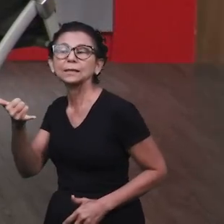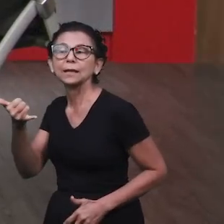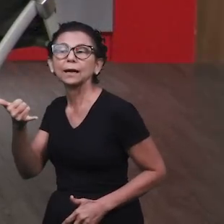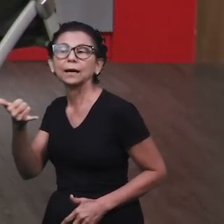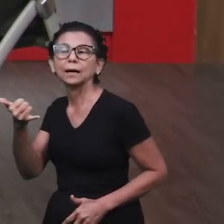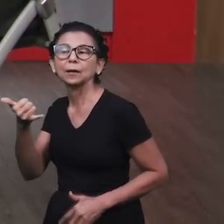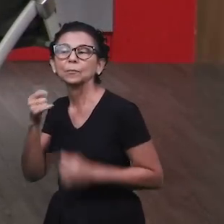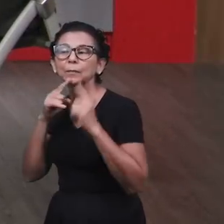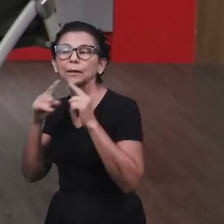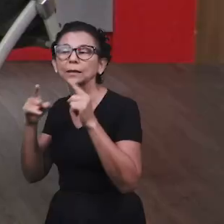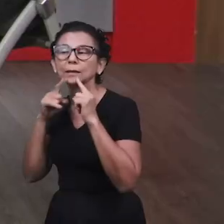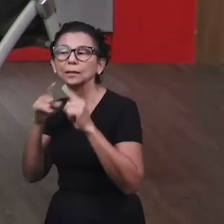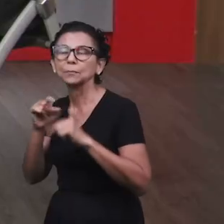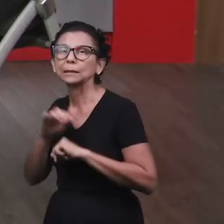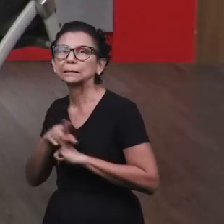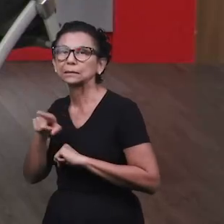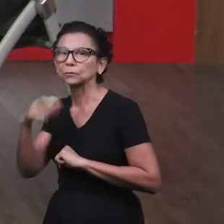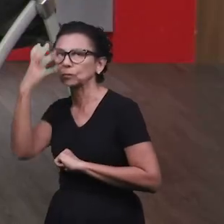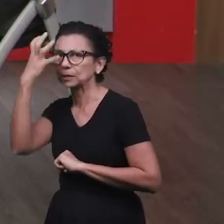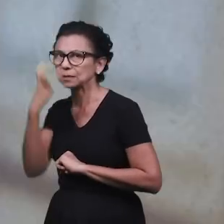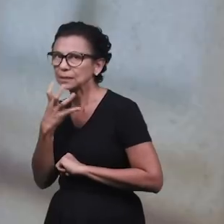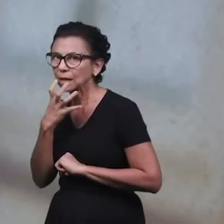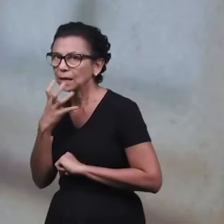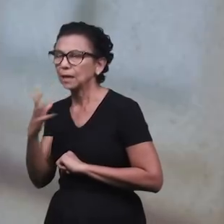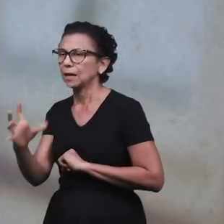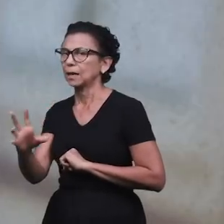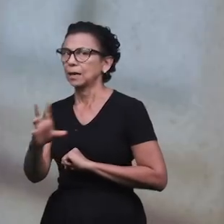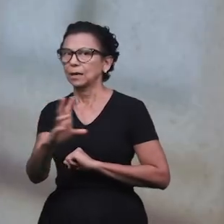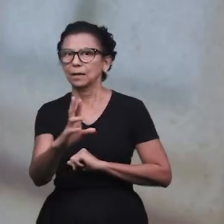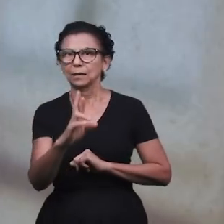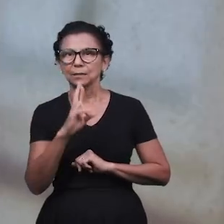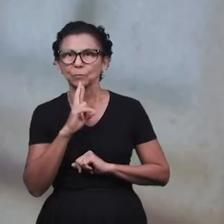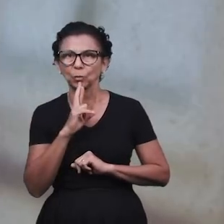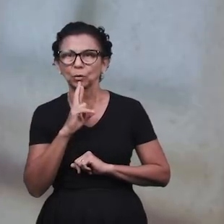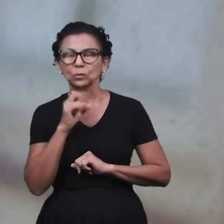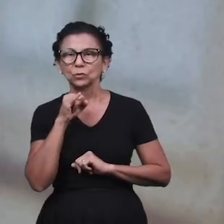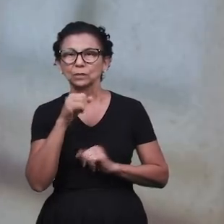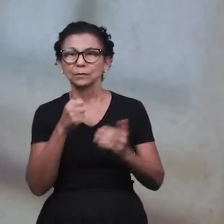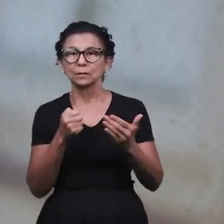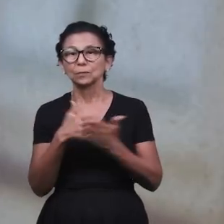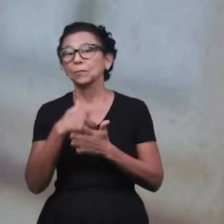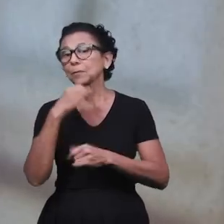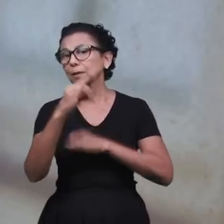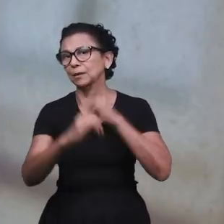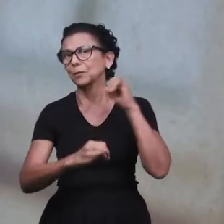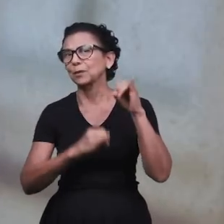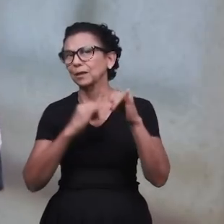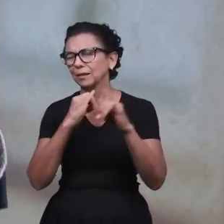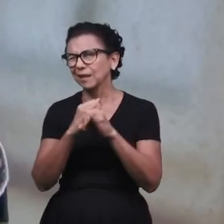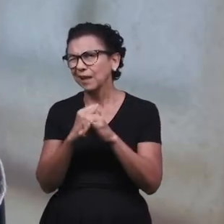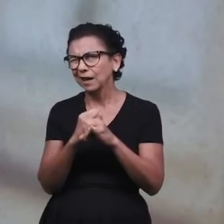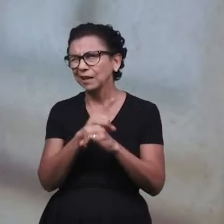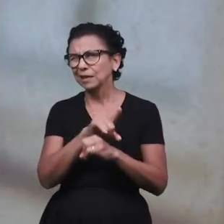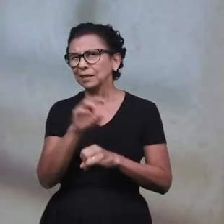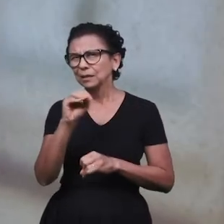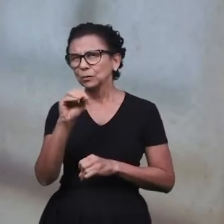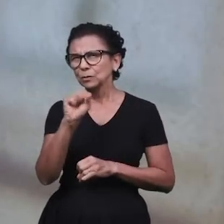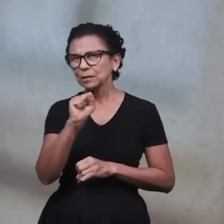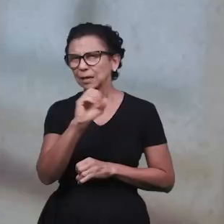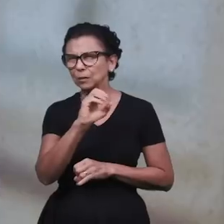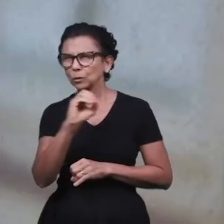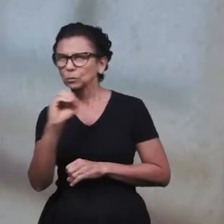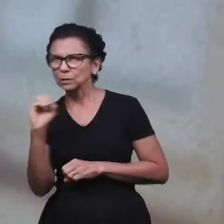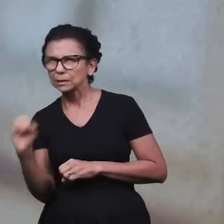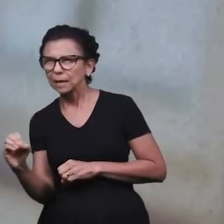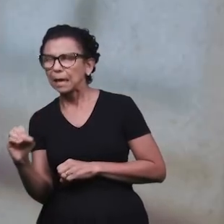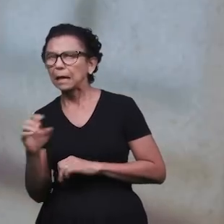uma plataforma online de compra, ela também, se você colocar no saque ou fazer uma avaliação